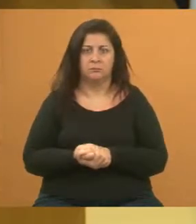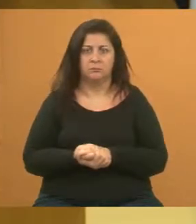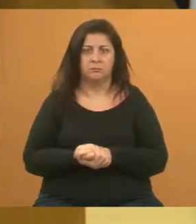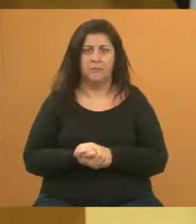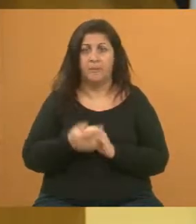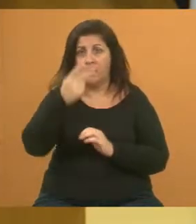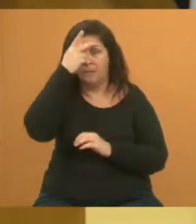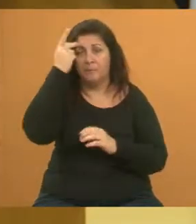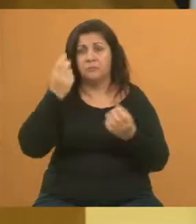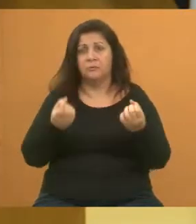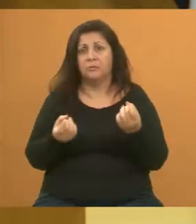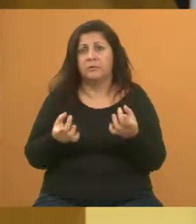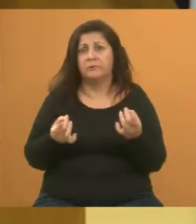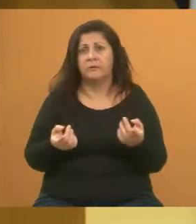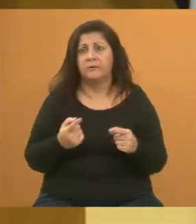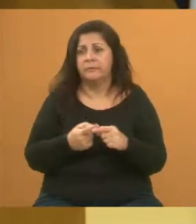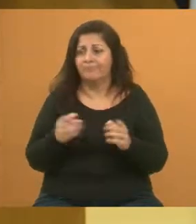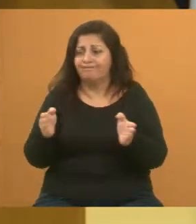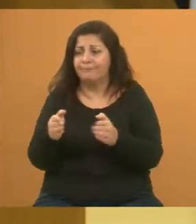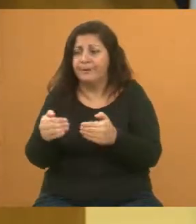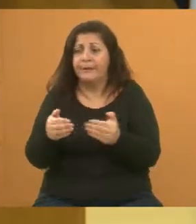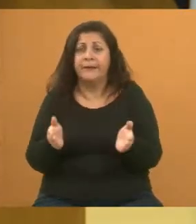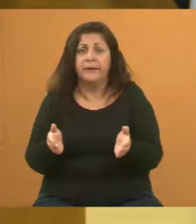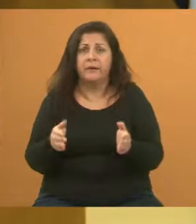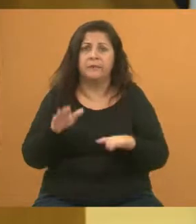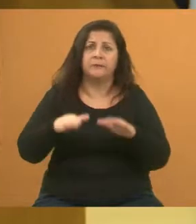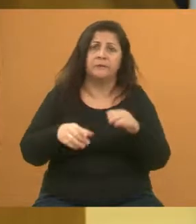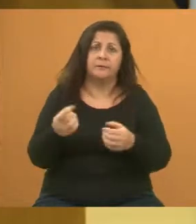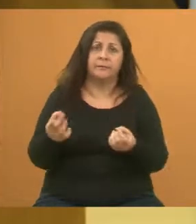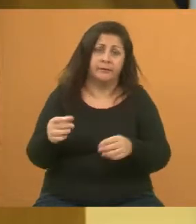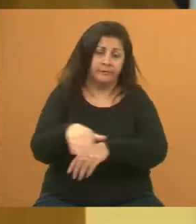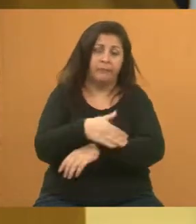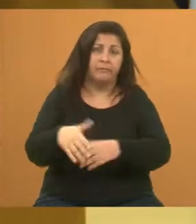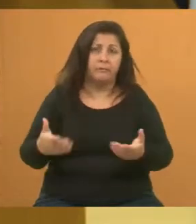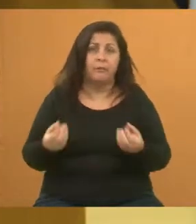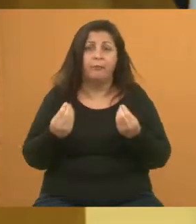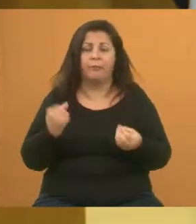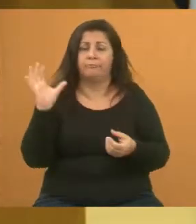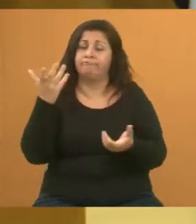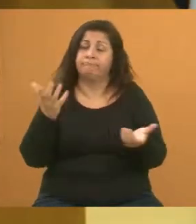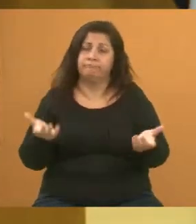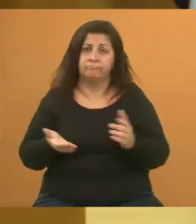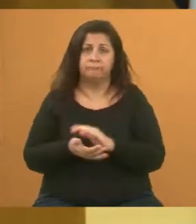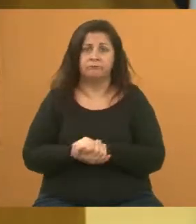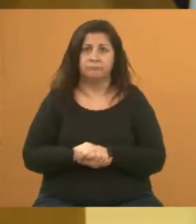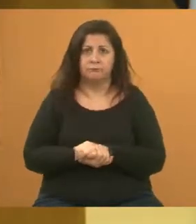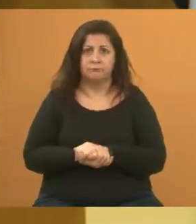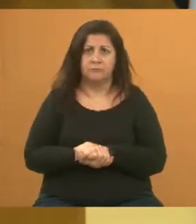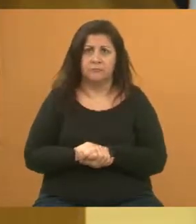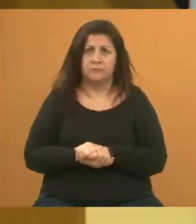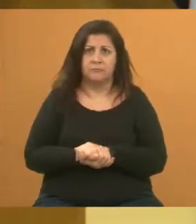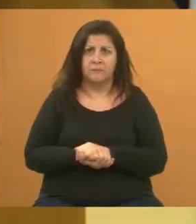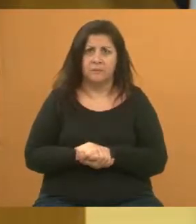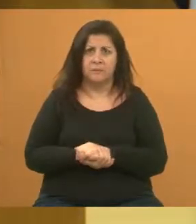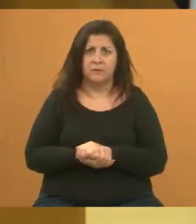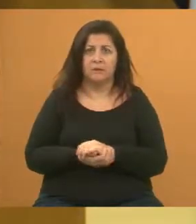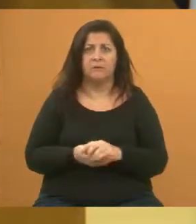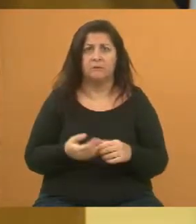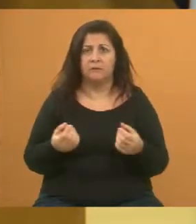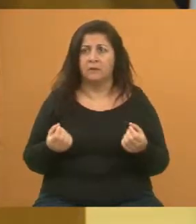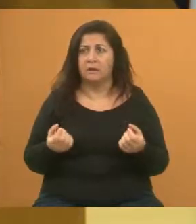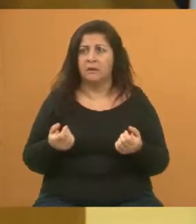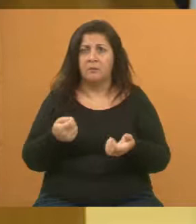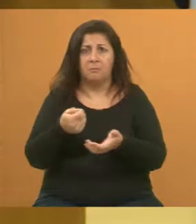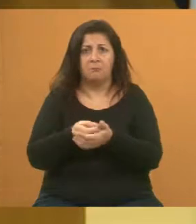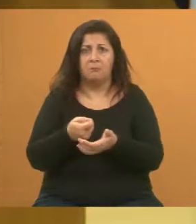comerciantes, principalmente para aqueles pequenininhos também, que a partir de que deixe isso acontecer no estabelecimento, ele vai ser punido, não diferente daquele comerciante